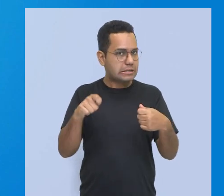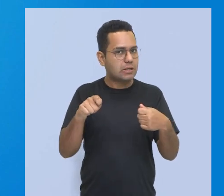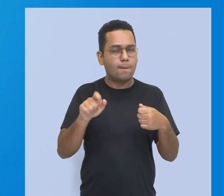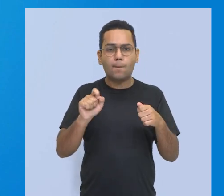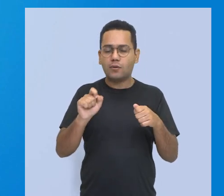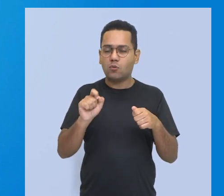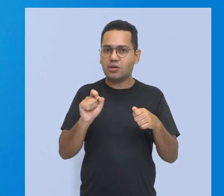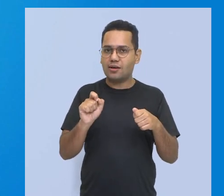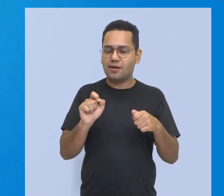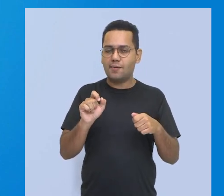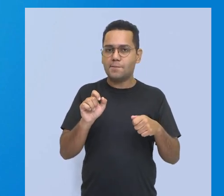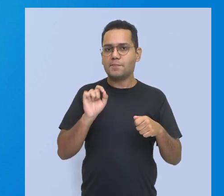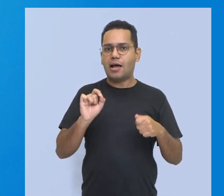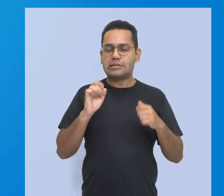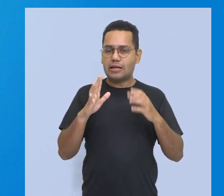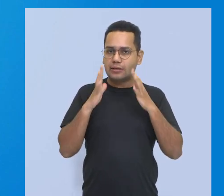tenhamos